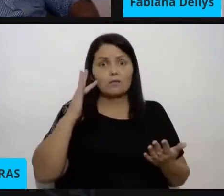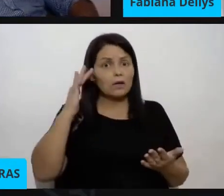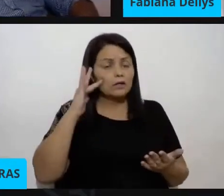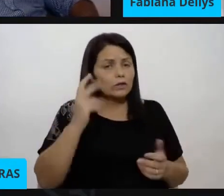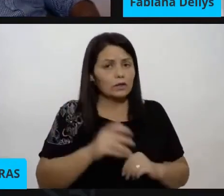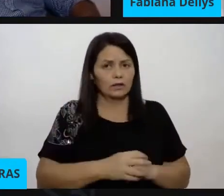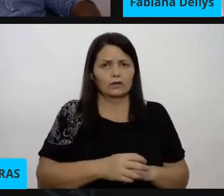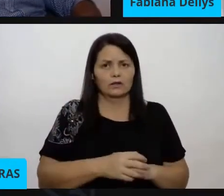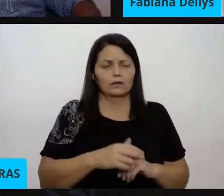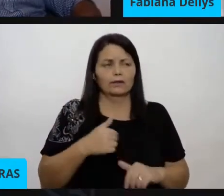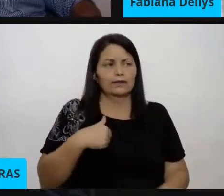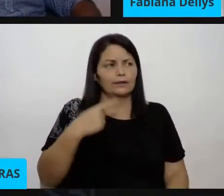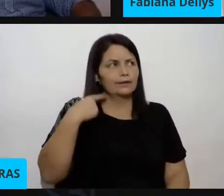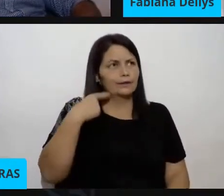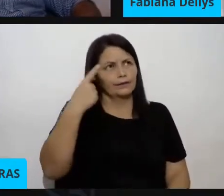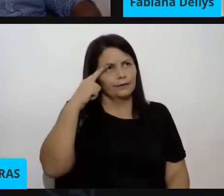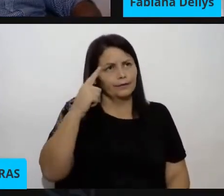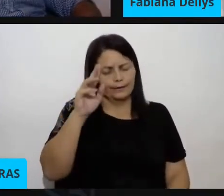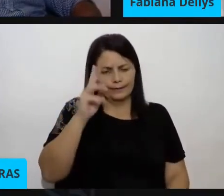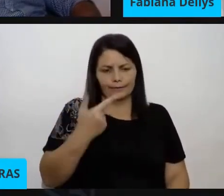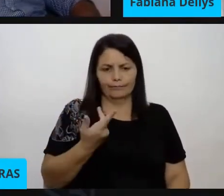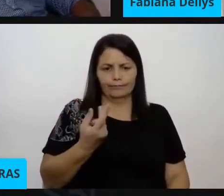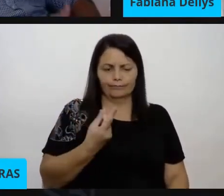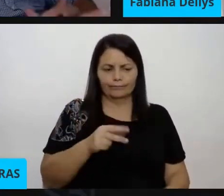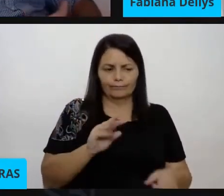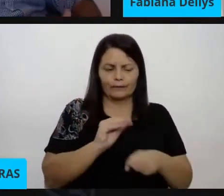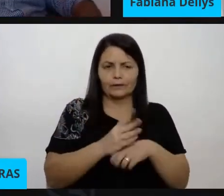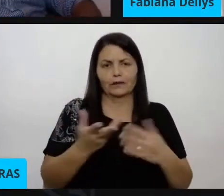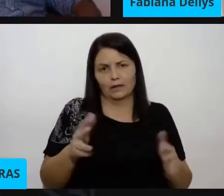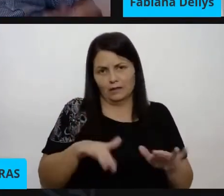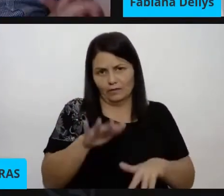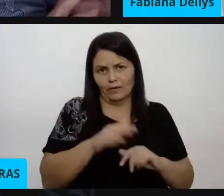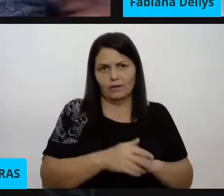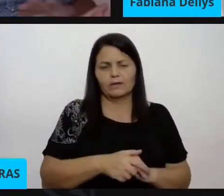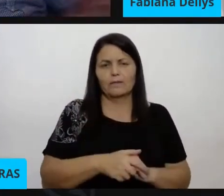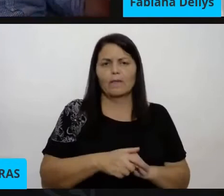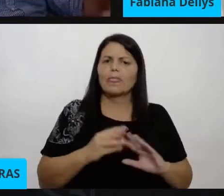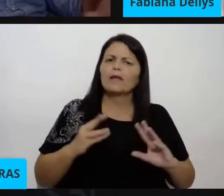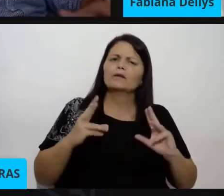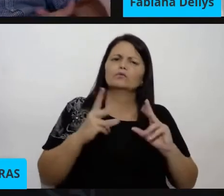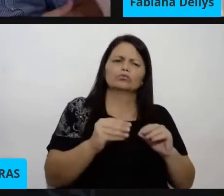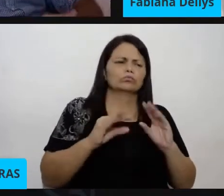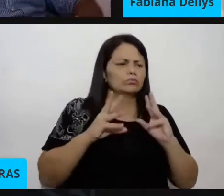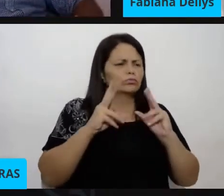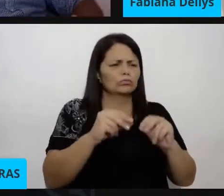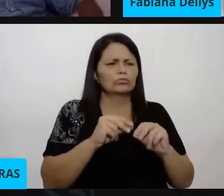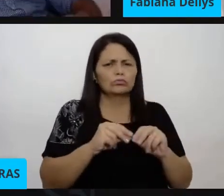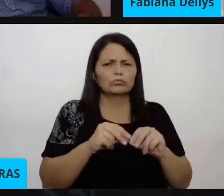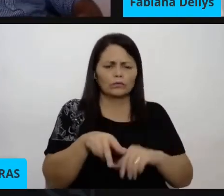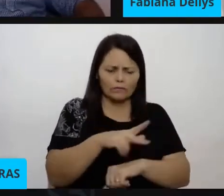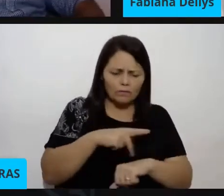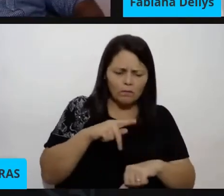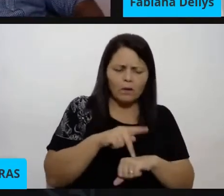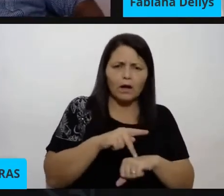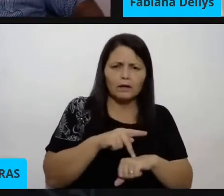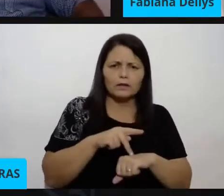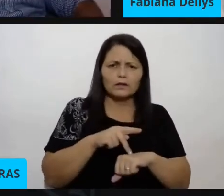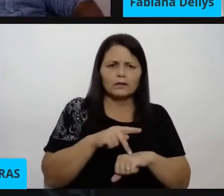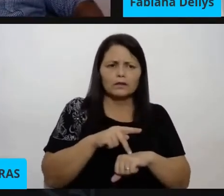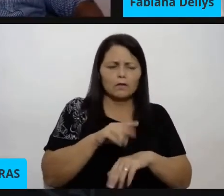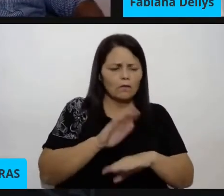A gente se ilude, às vezes. Só que aí, tudo que foi feito no país, foi feito pelos